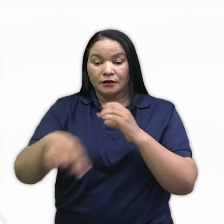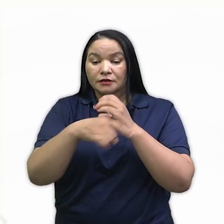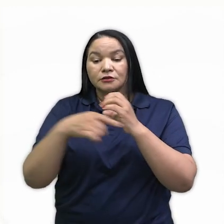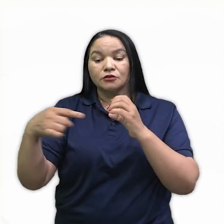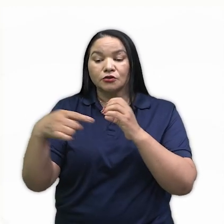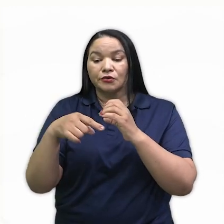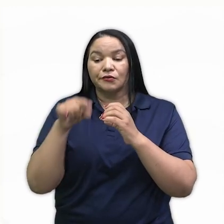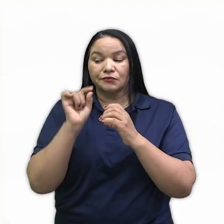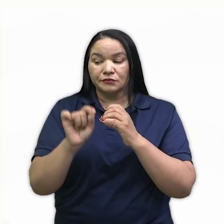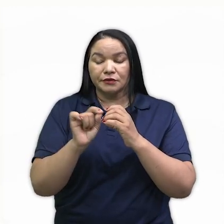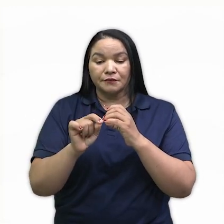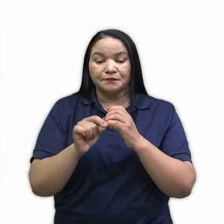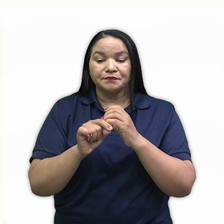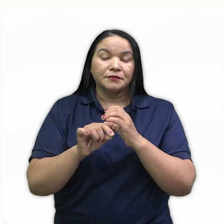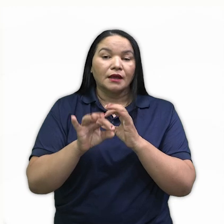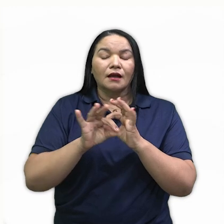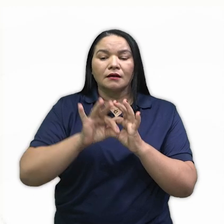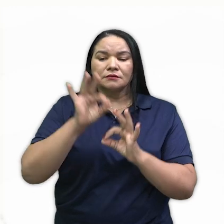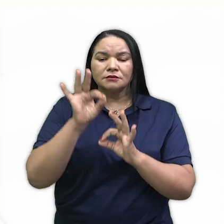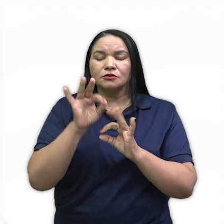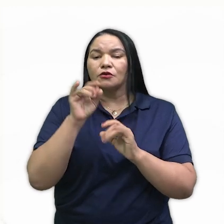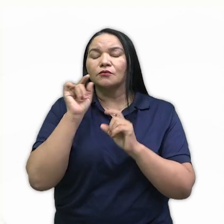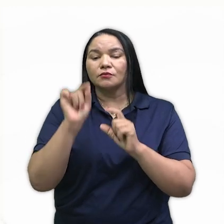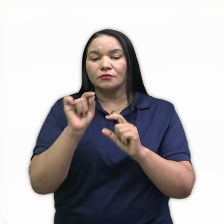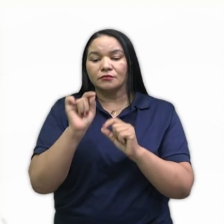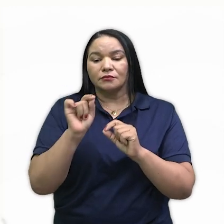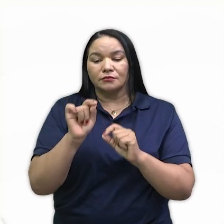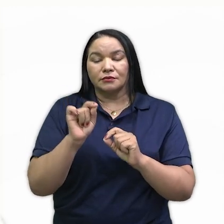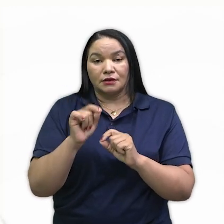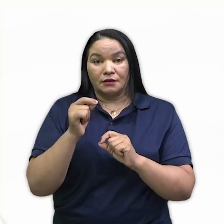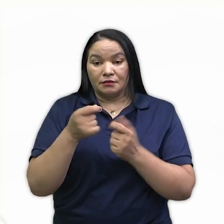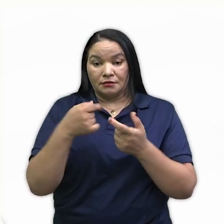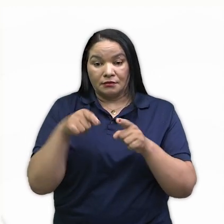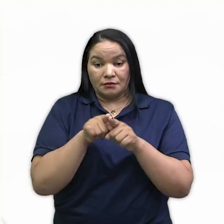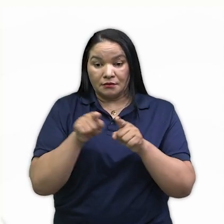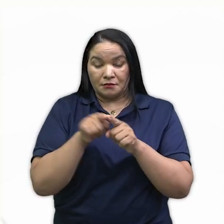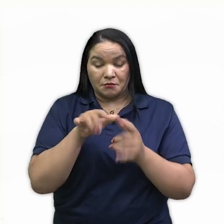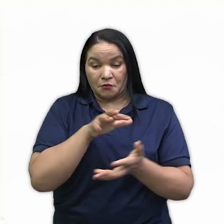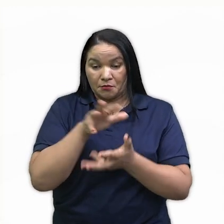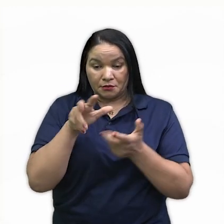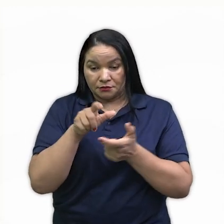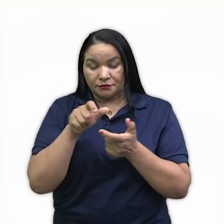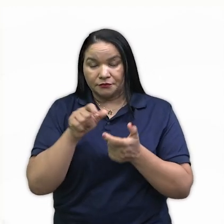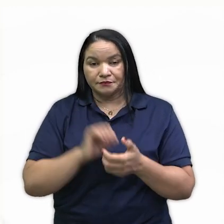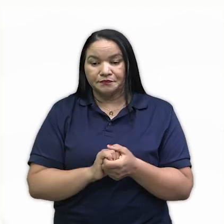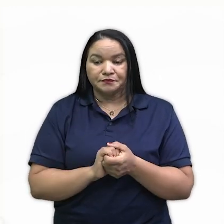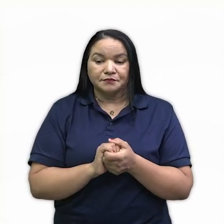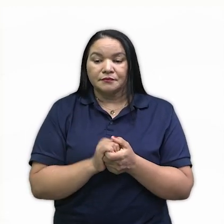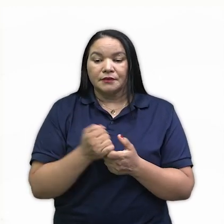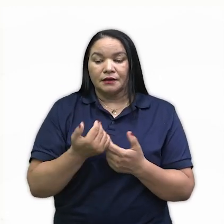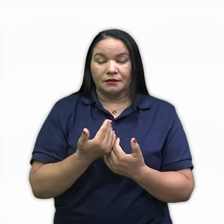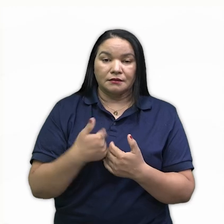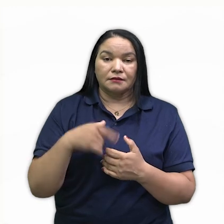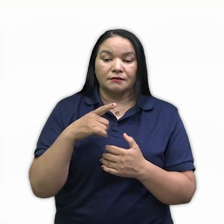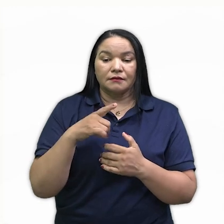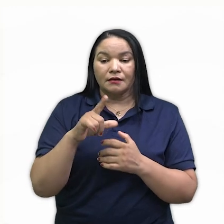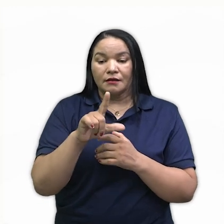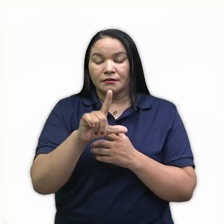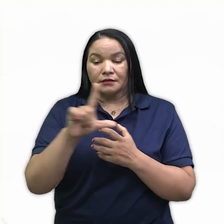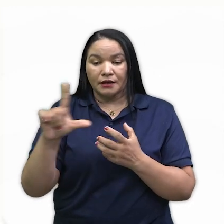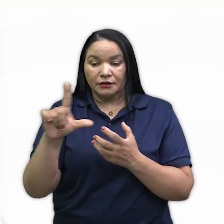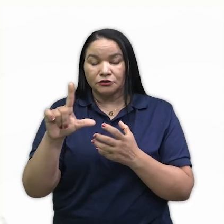que além de marcar a hora zero no planeta, também divide o nosso planeta em hemisfério leste